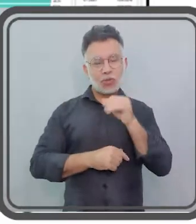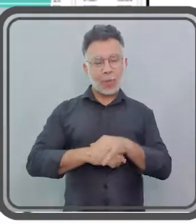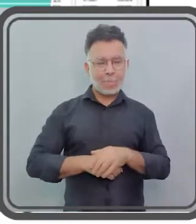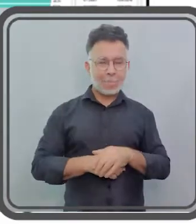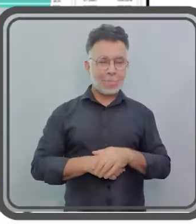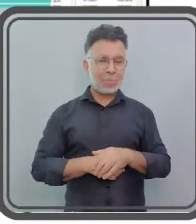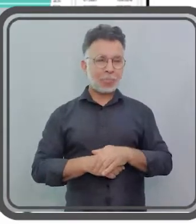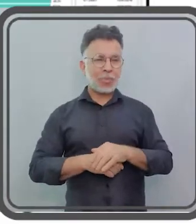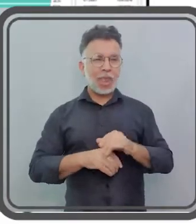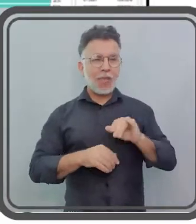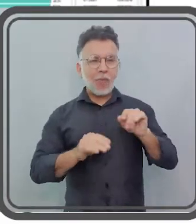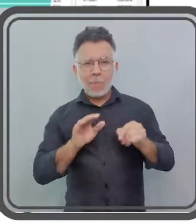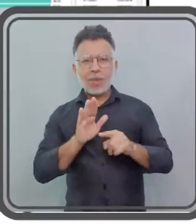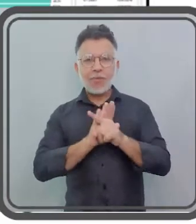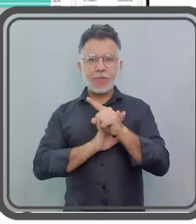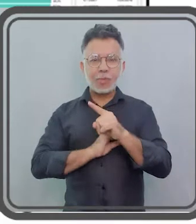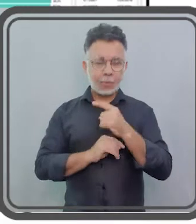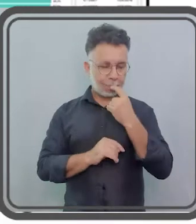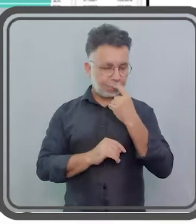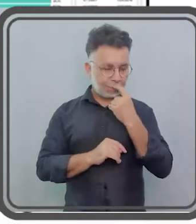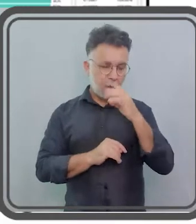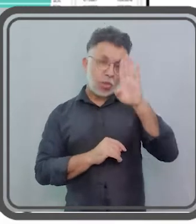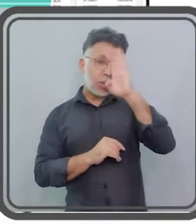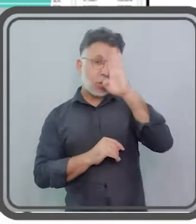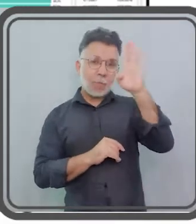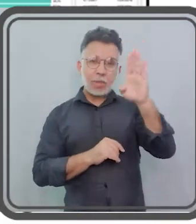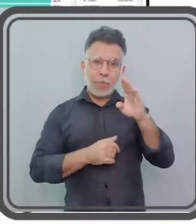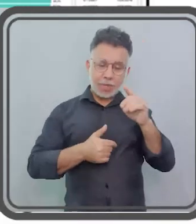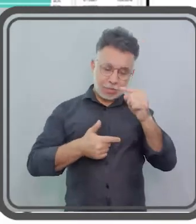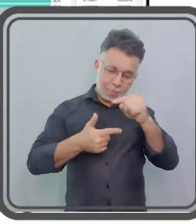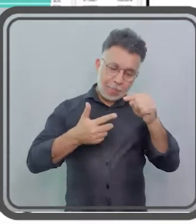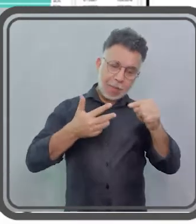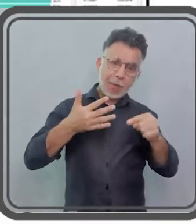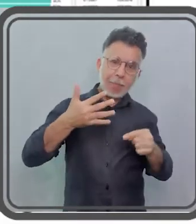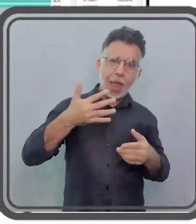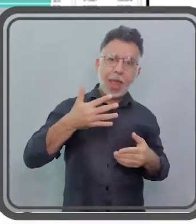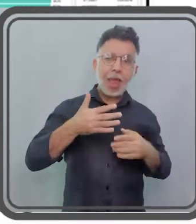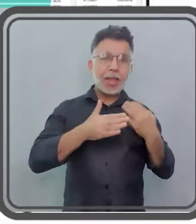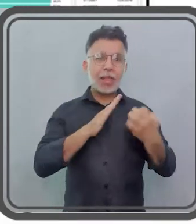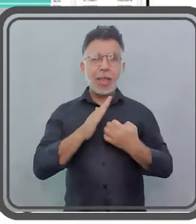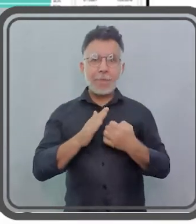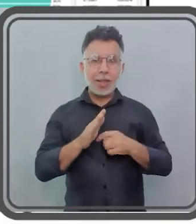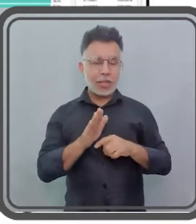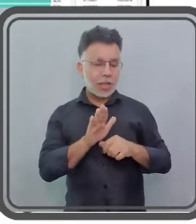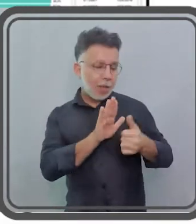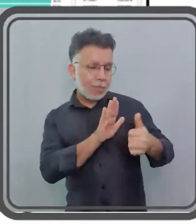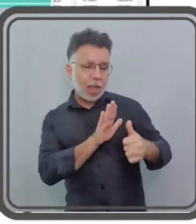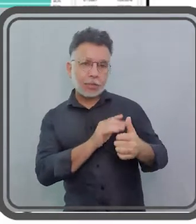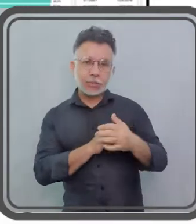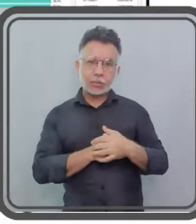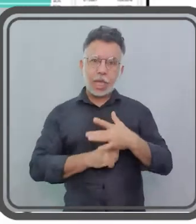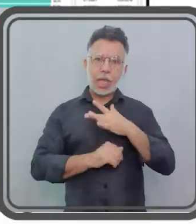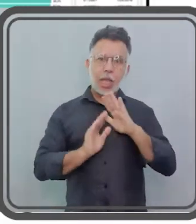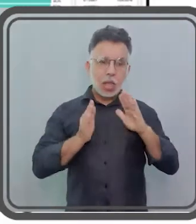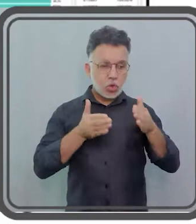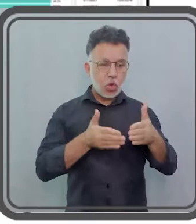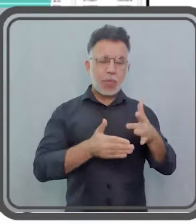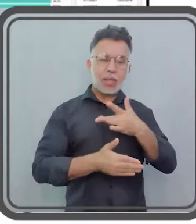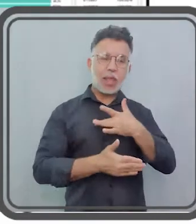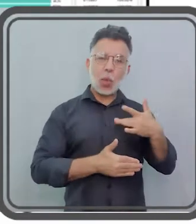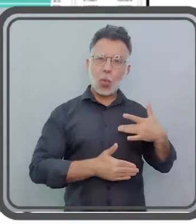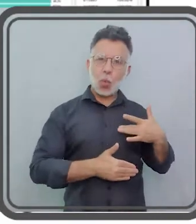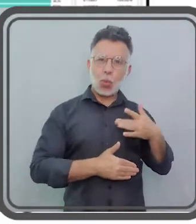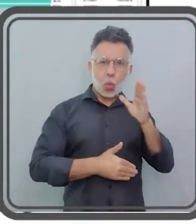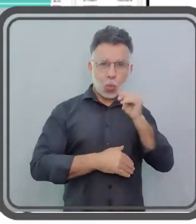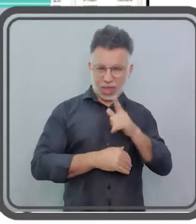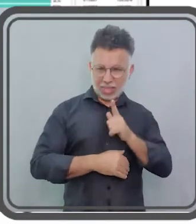Nestor. Quais são os principais KPIs que as empresas monitoram, assim, relacionados à saúde do colaborador, né? Tem